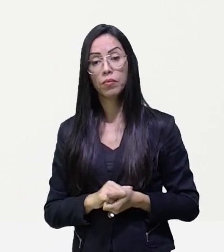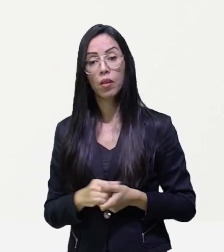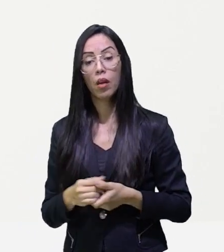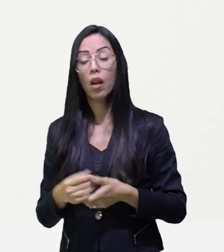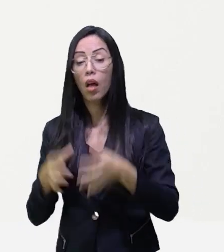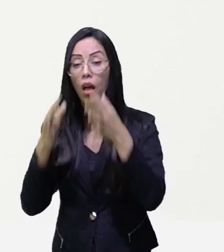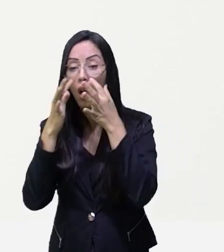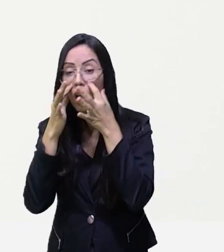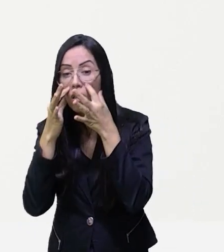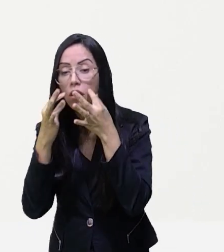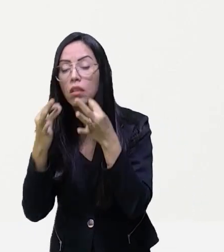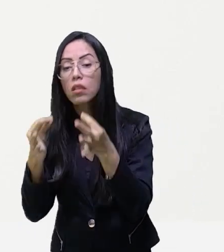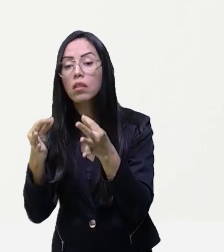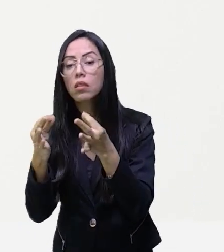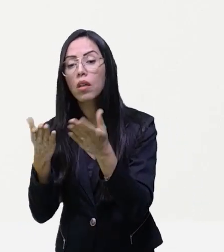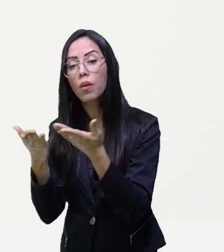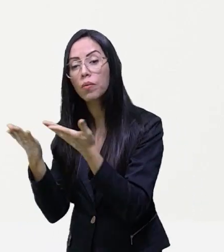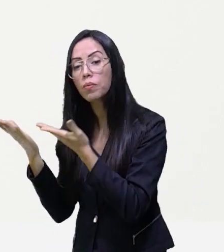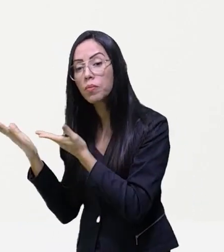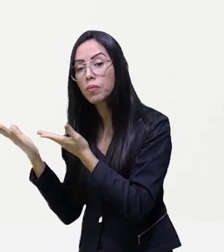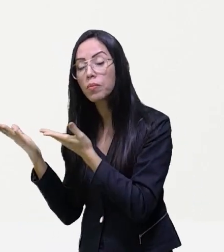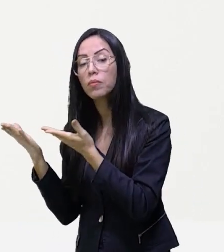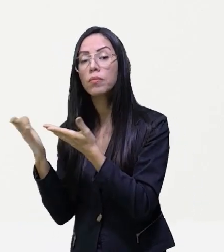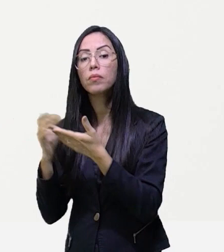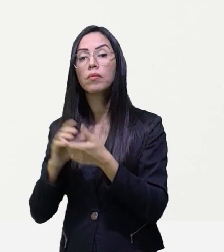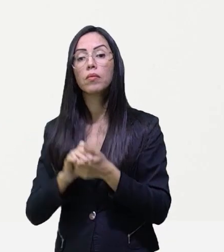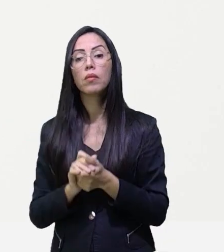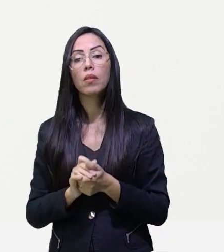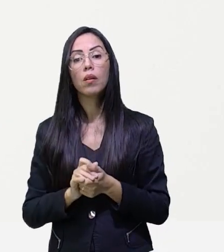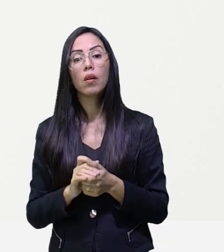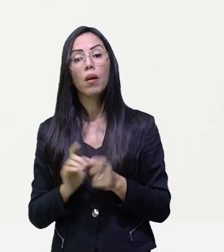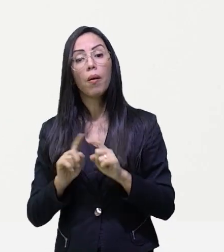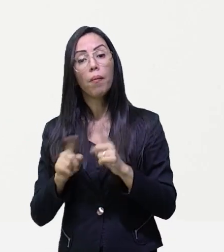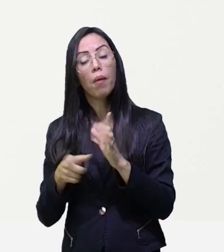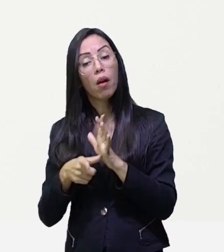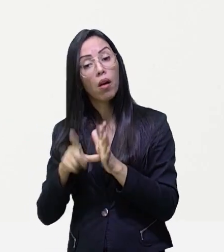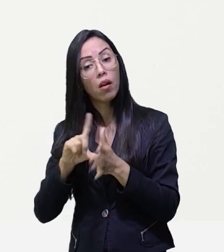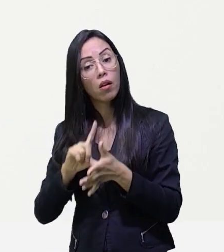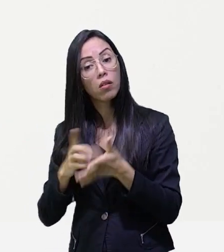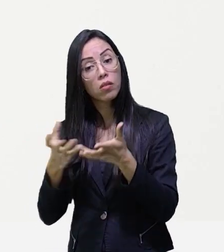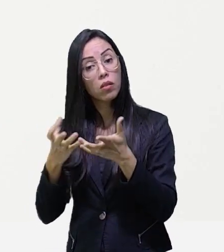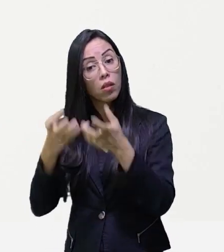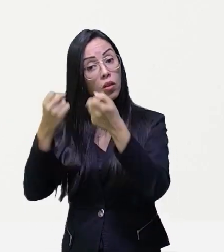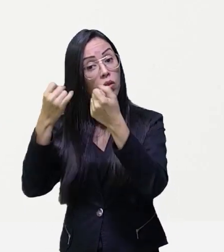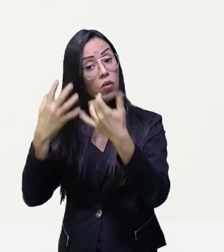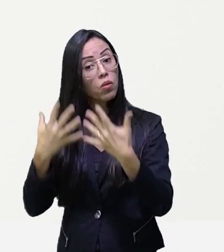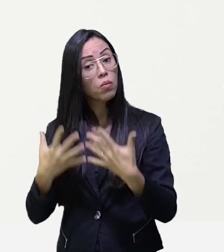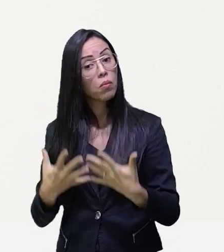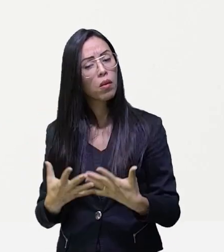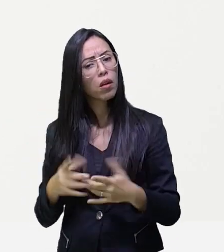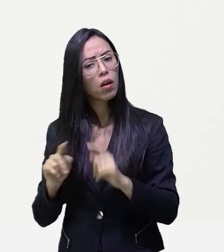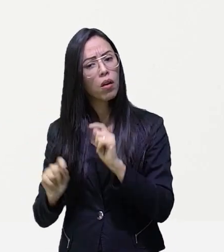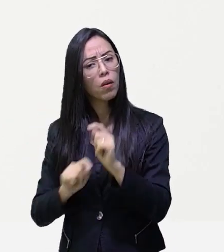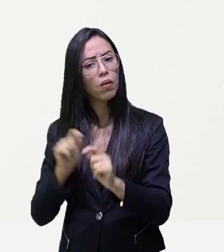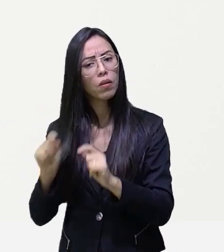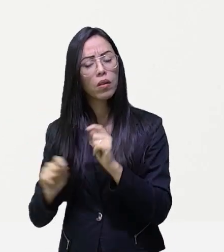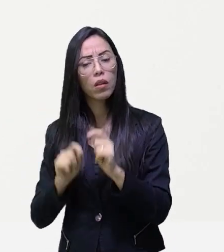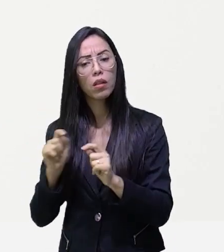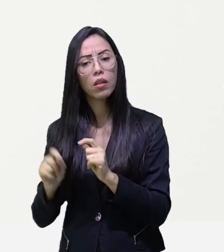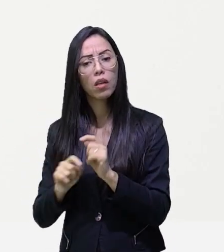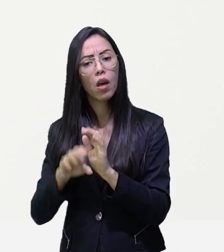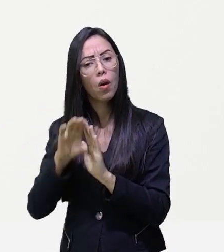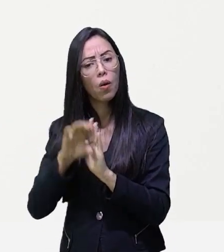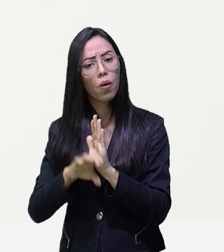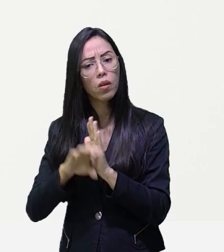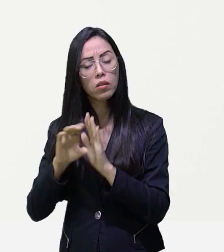observem e prestem atenção nesse texto. Mas antes disso, eu quero explicar para vocês o que é, o